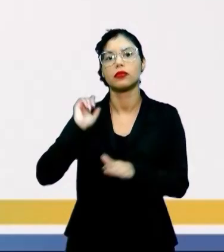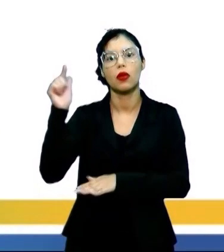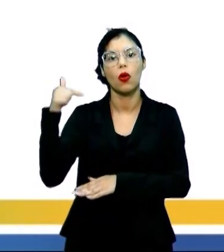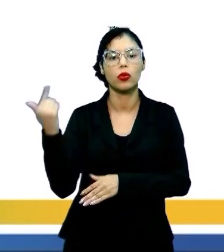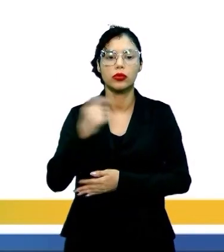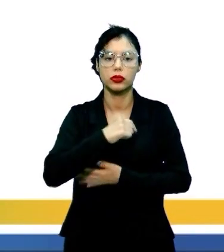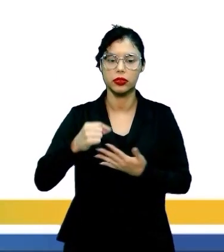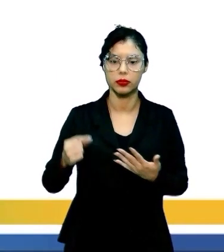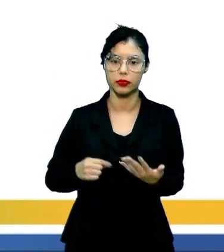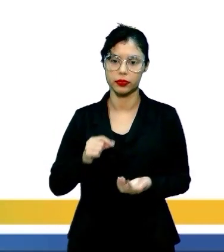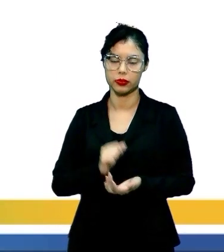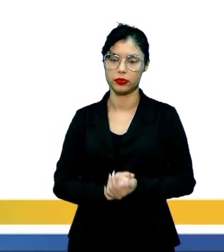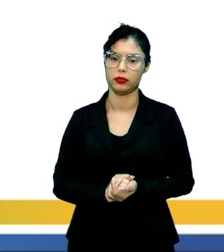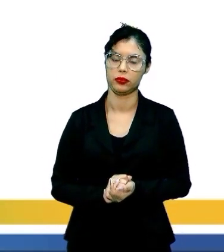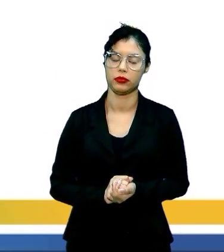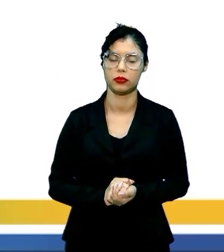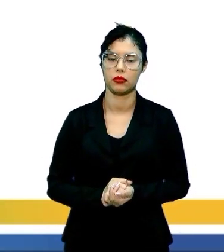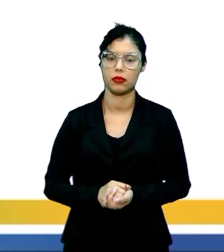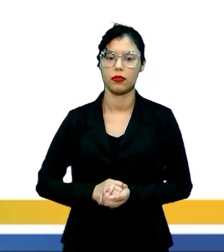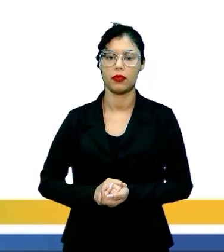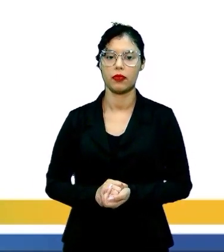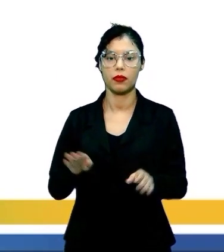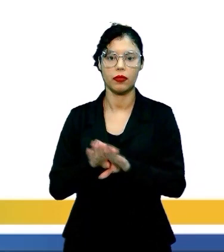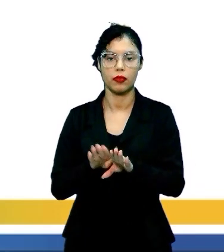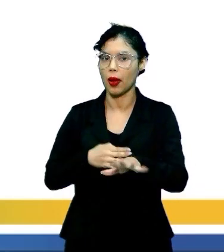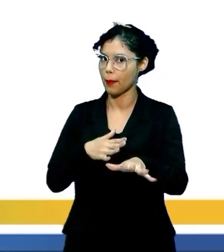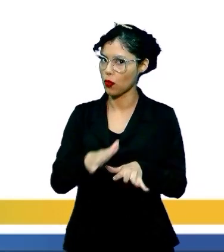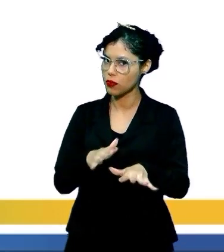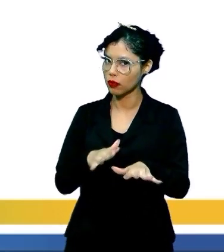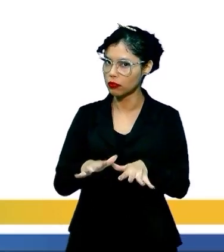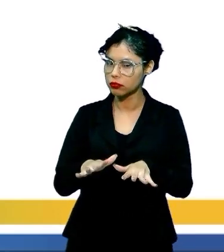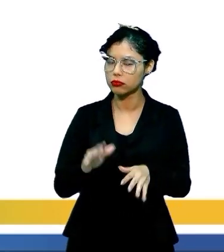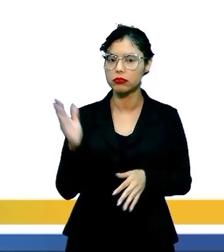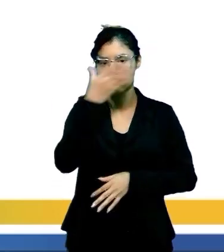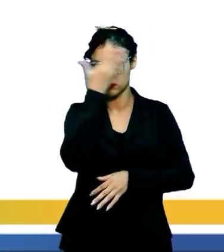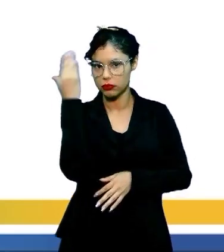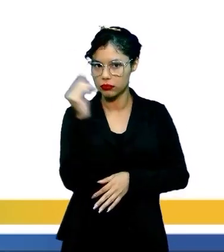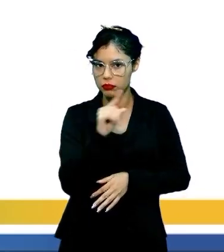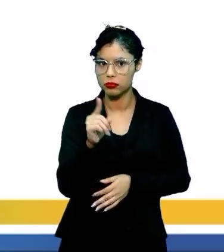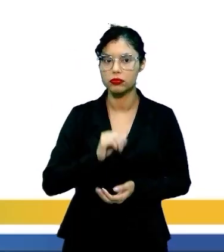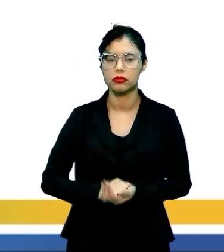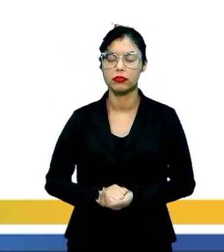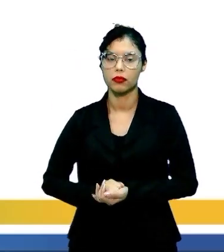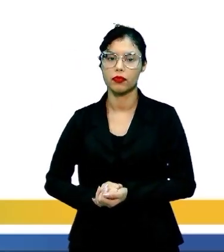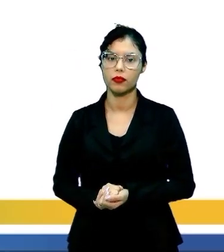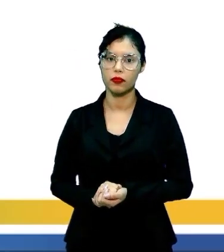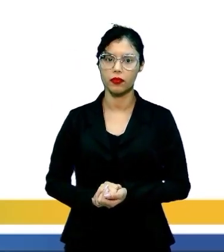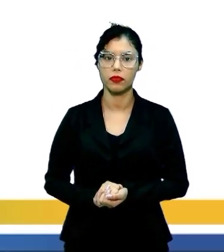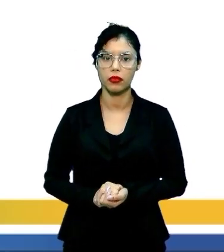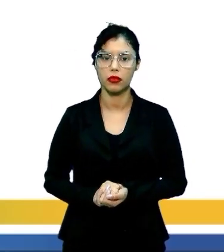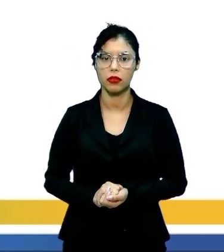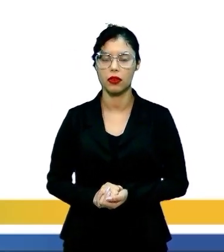outros elementos. Então, ele está em movimento, não esqueçam.